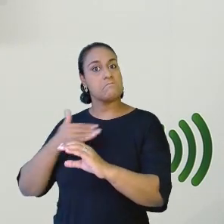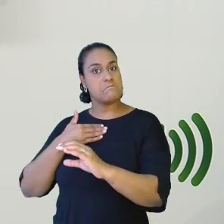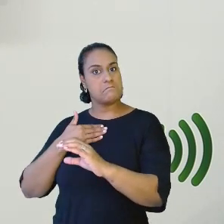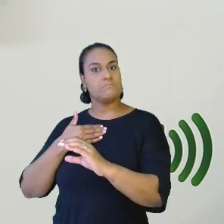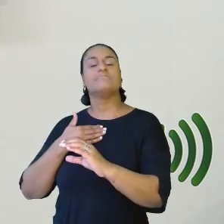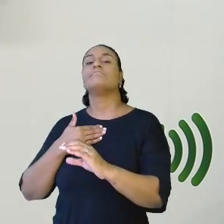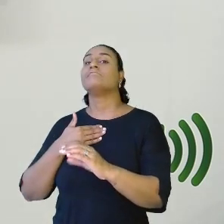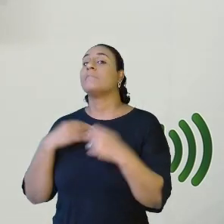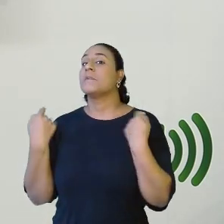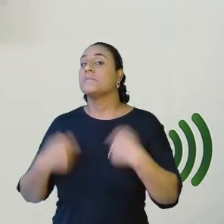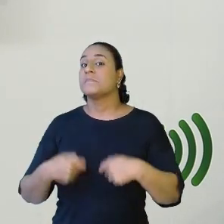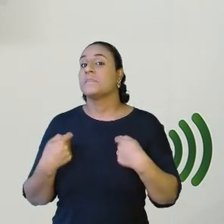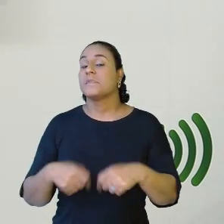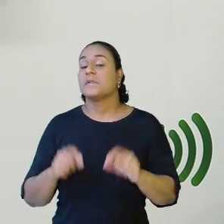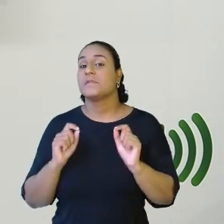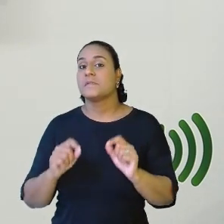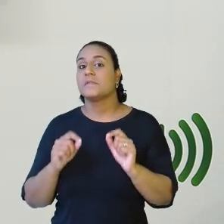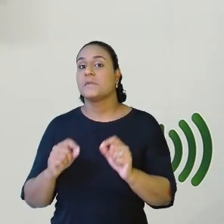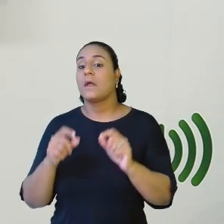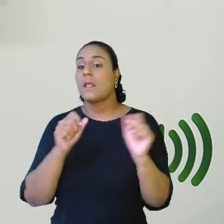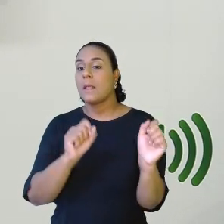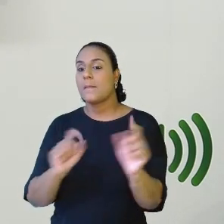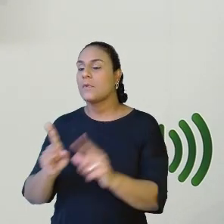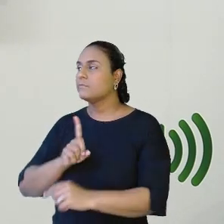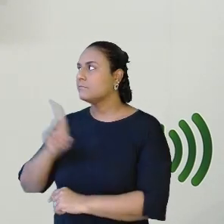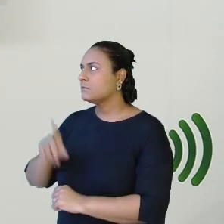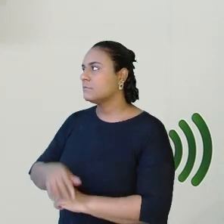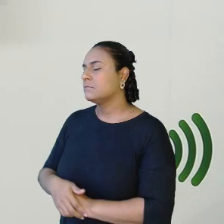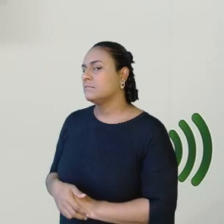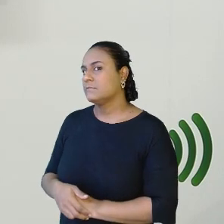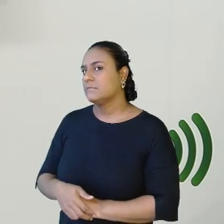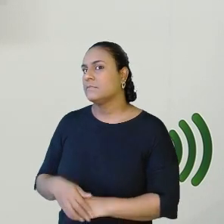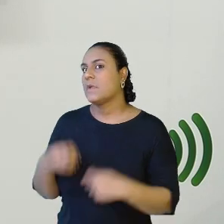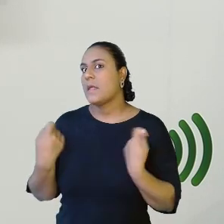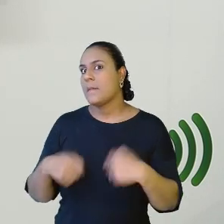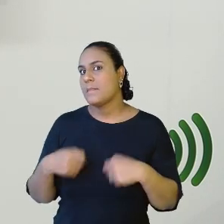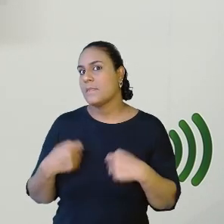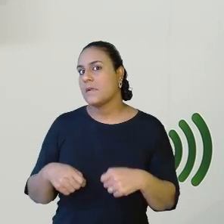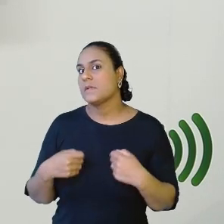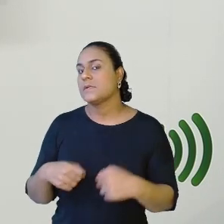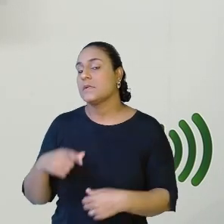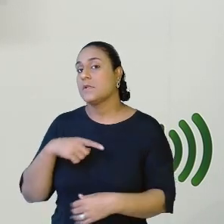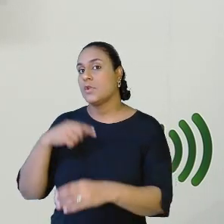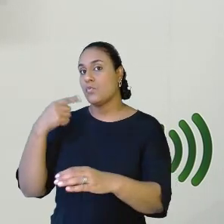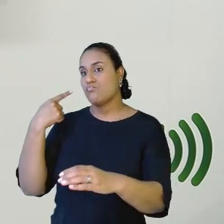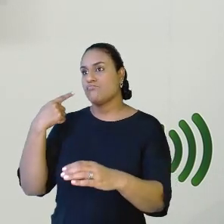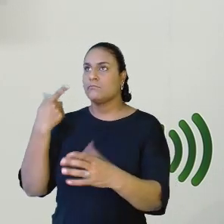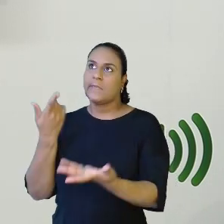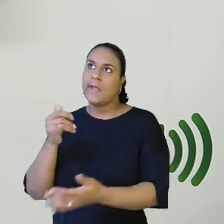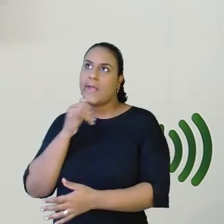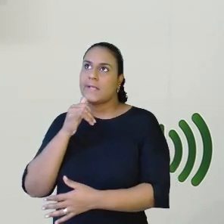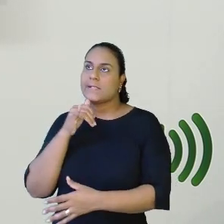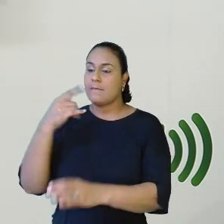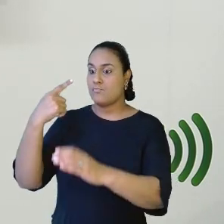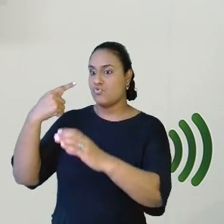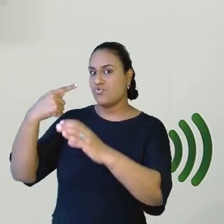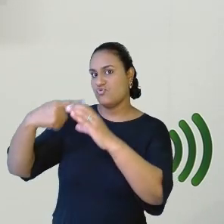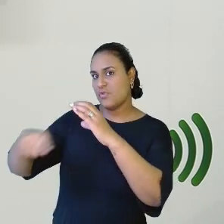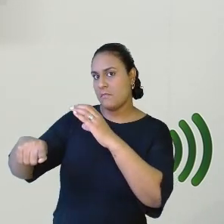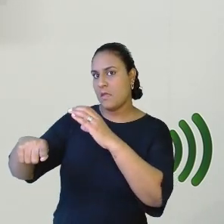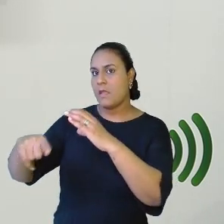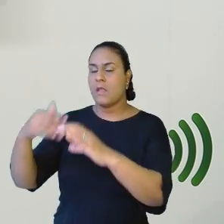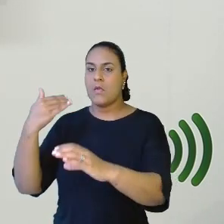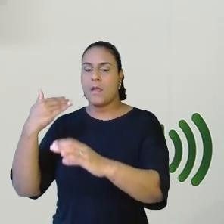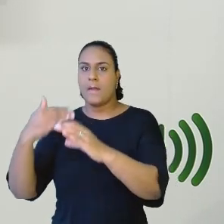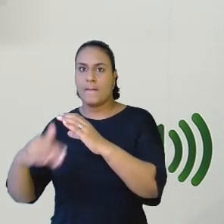gente vai ver aí na próxima tela, a gente precisa de um endereço eletrônico. Esse endereço eletrônico